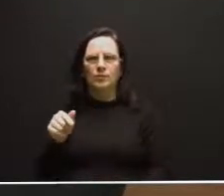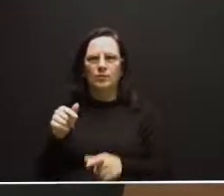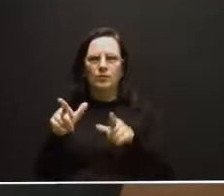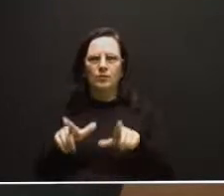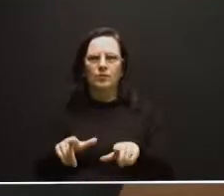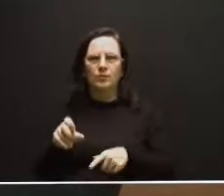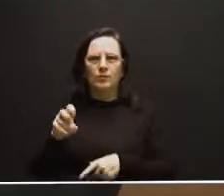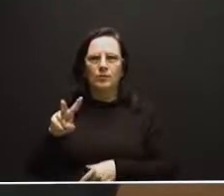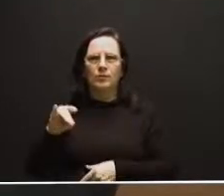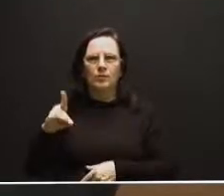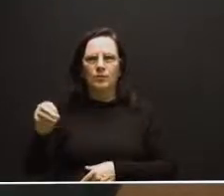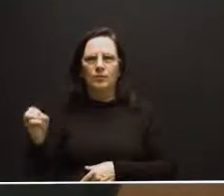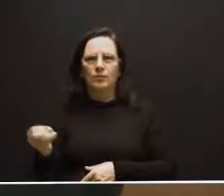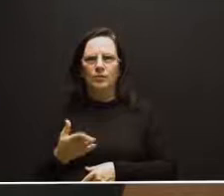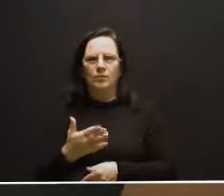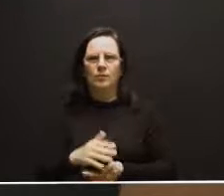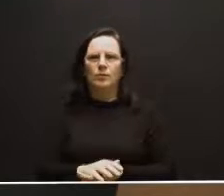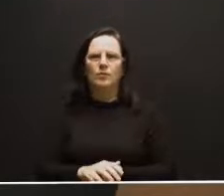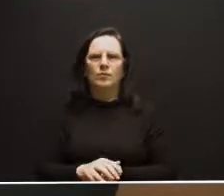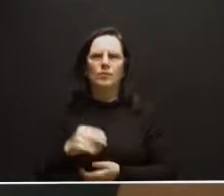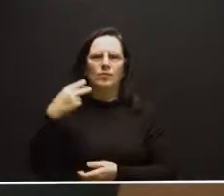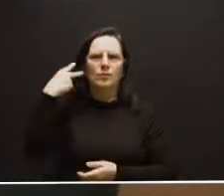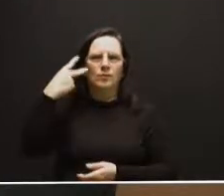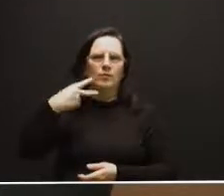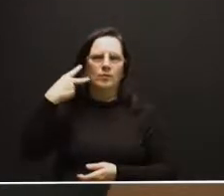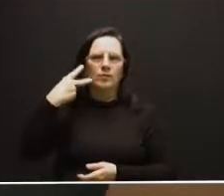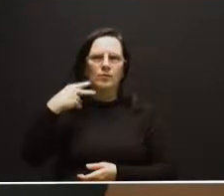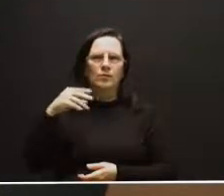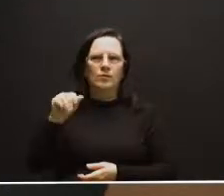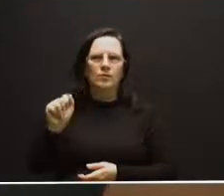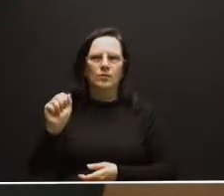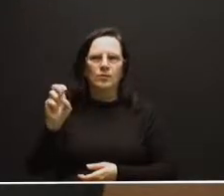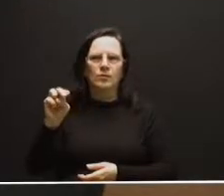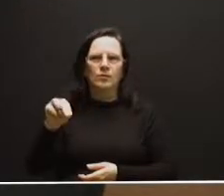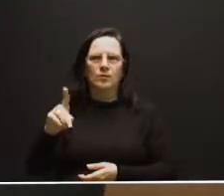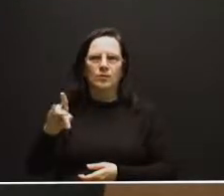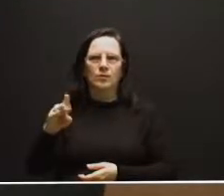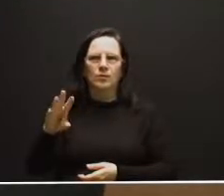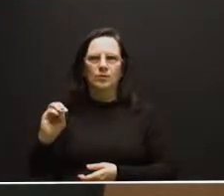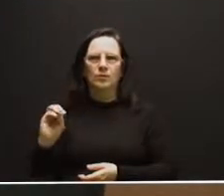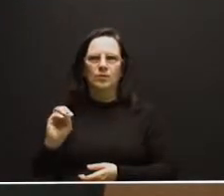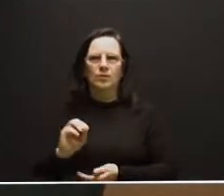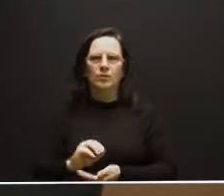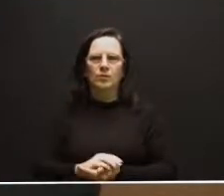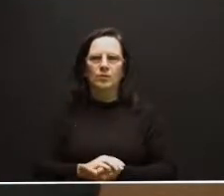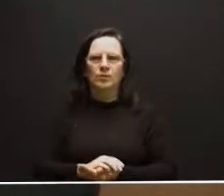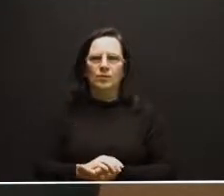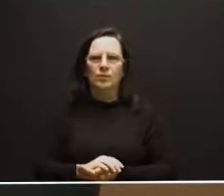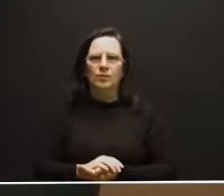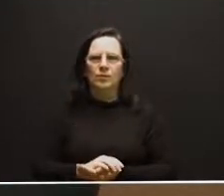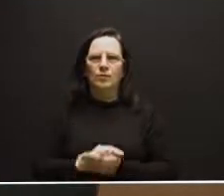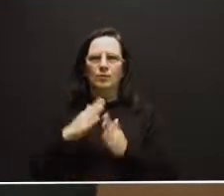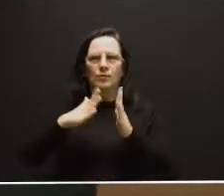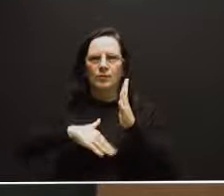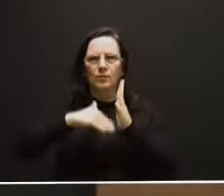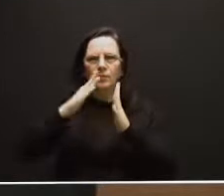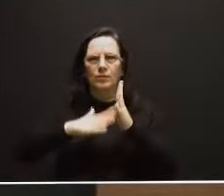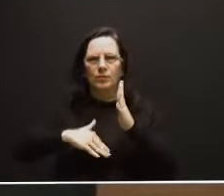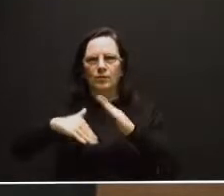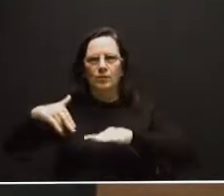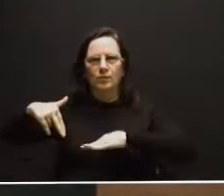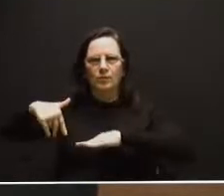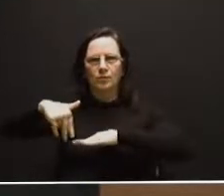nova em casa nem se o vereador antónio vieira da silva pintura nas lombadas